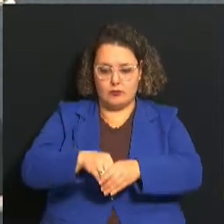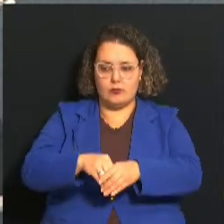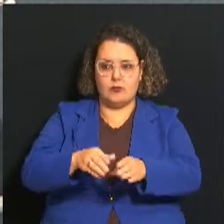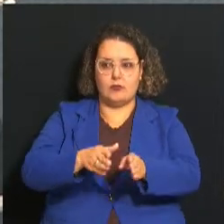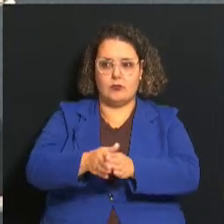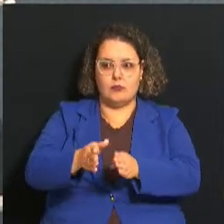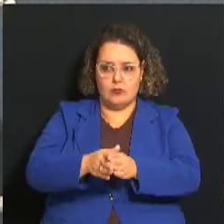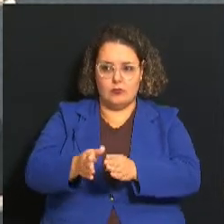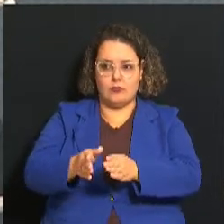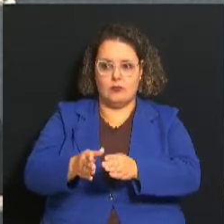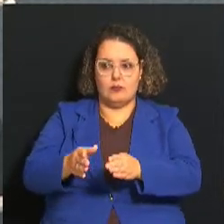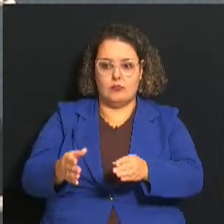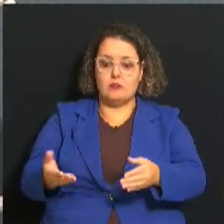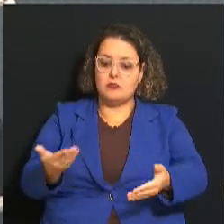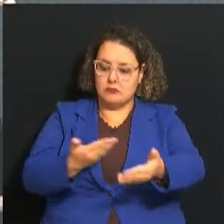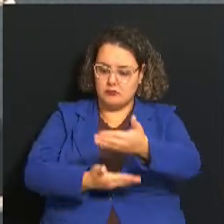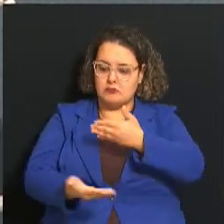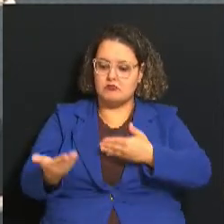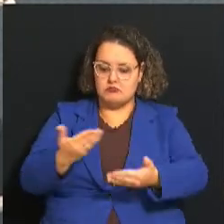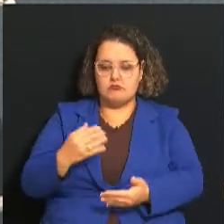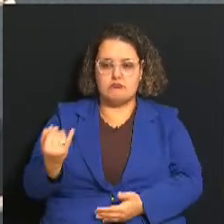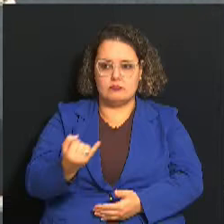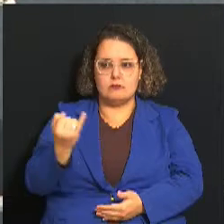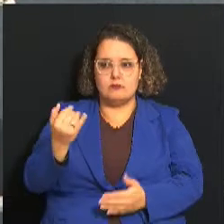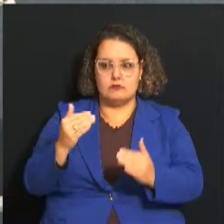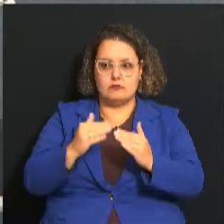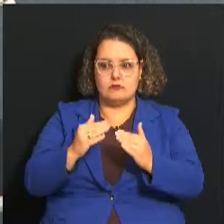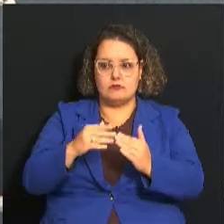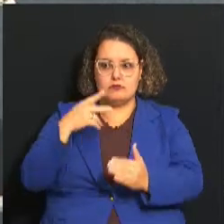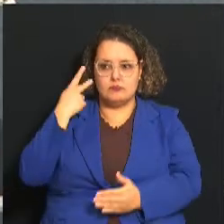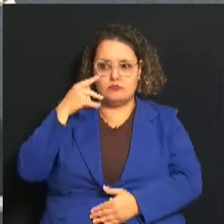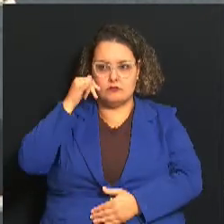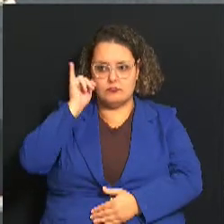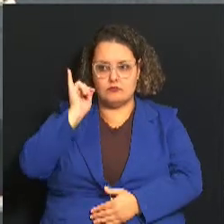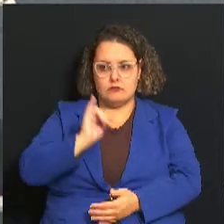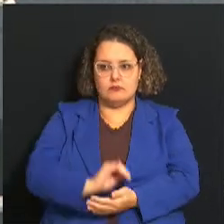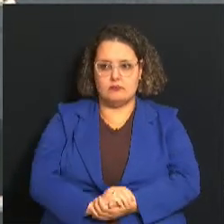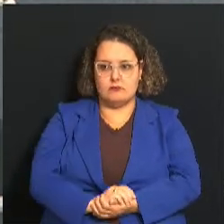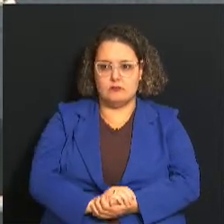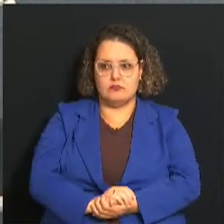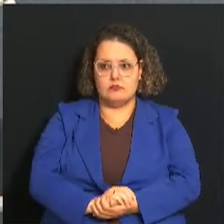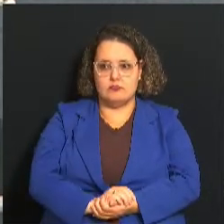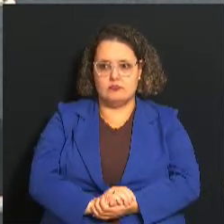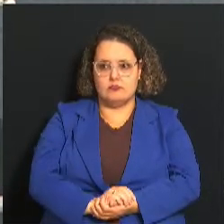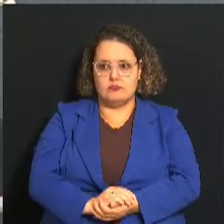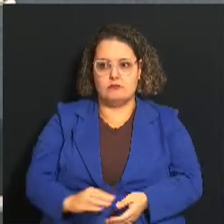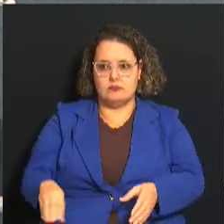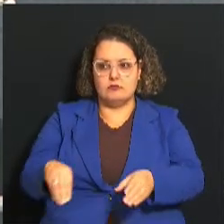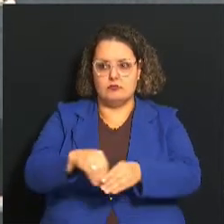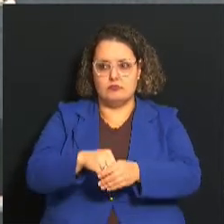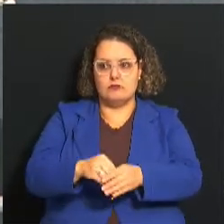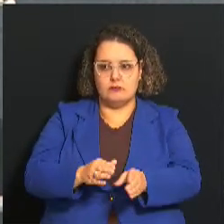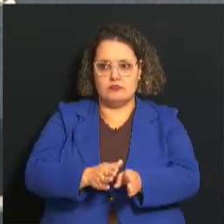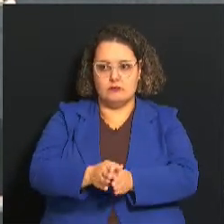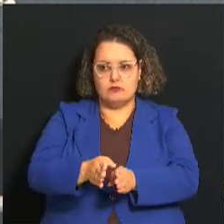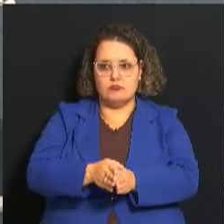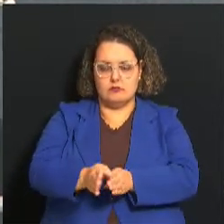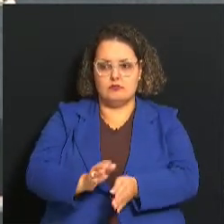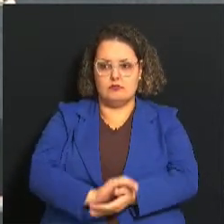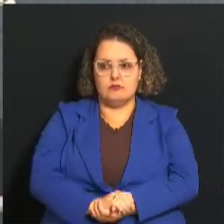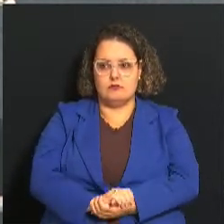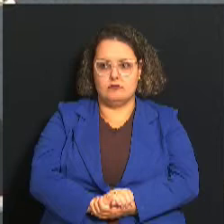ponte interessante. Então, eu concordo com o vereador Paulo Búfalo de incluir os conselhos